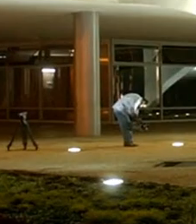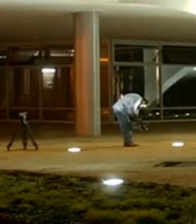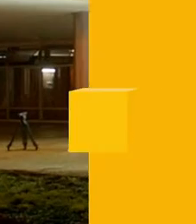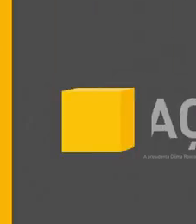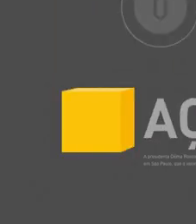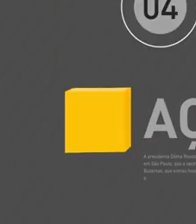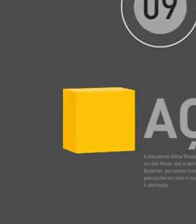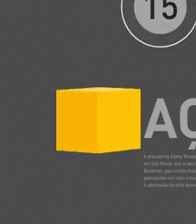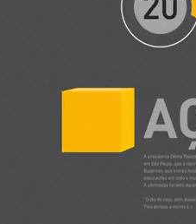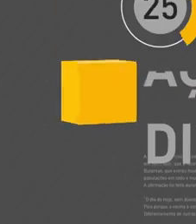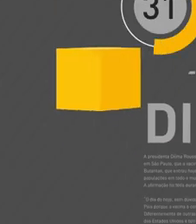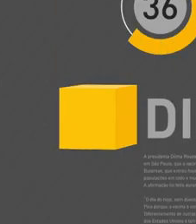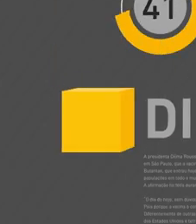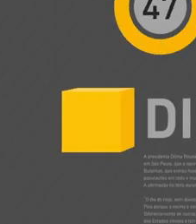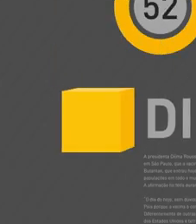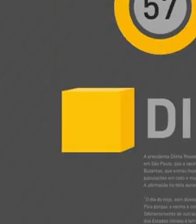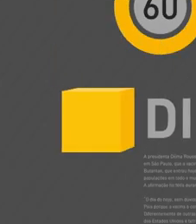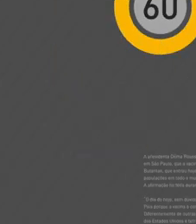w